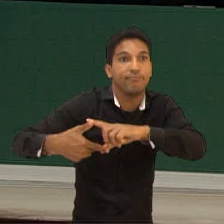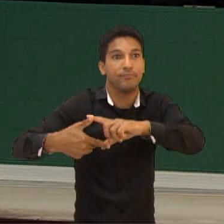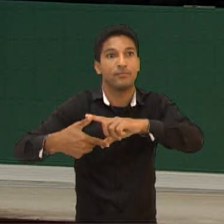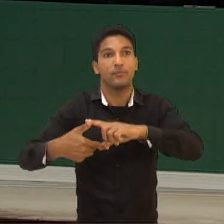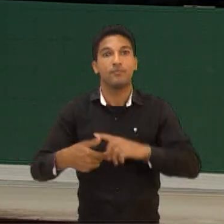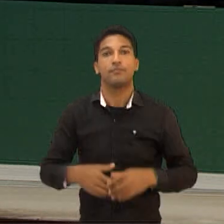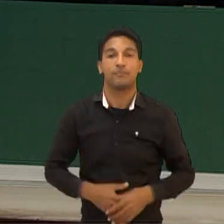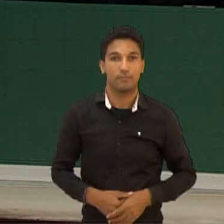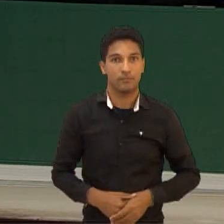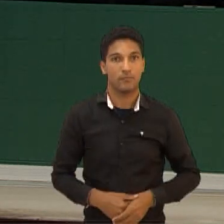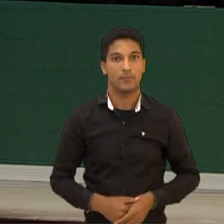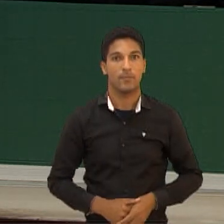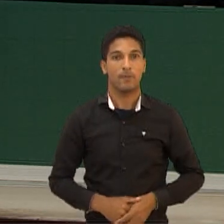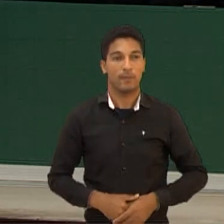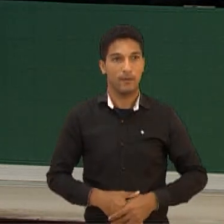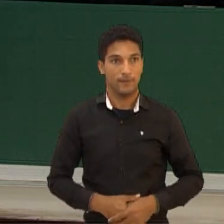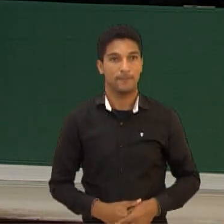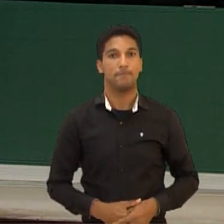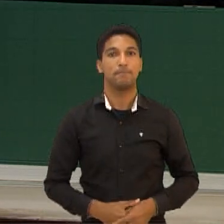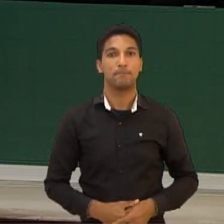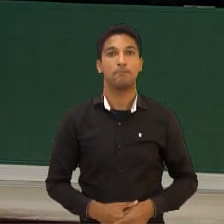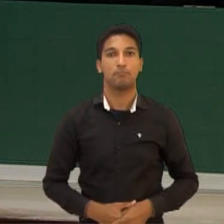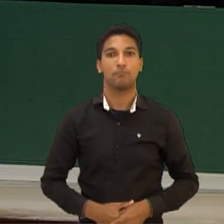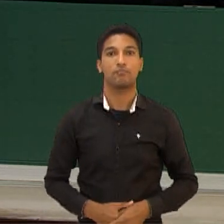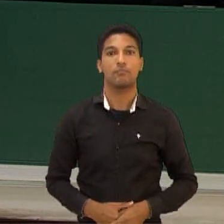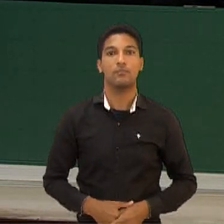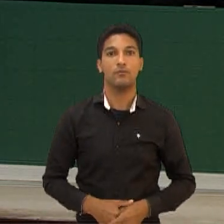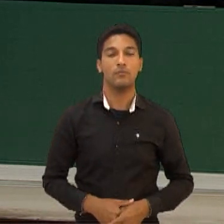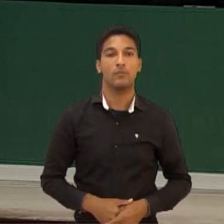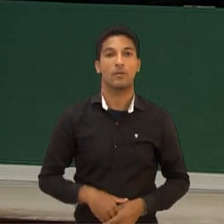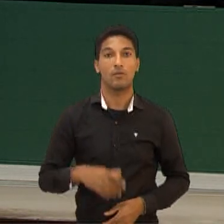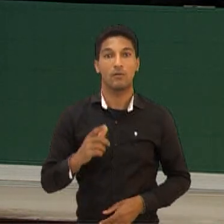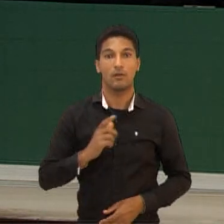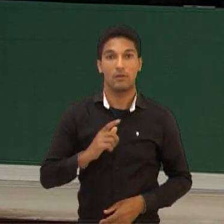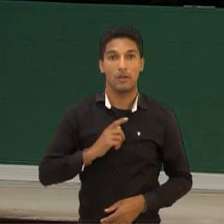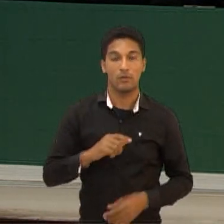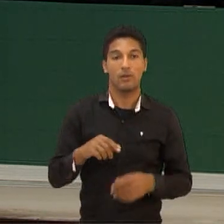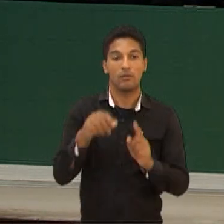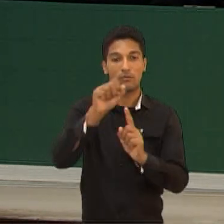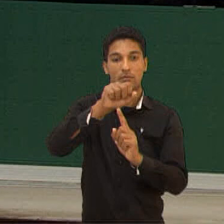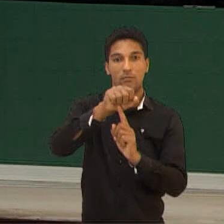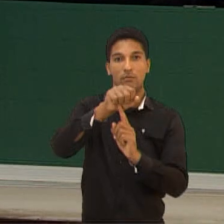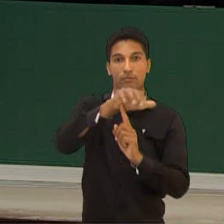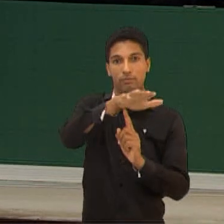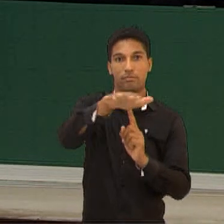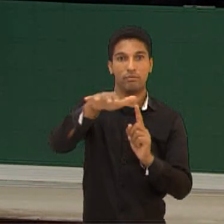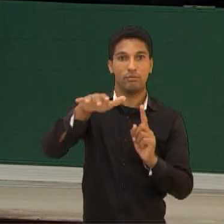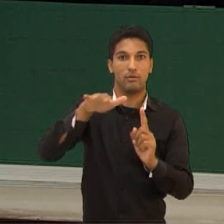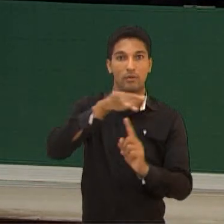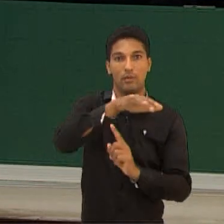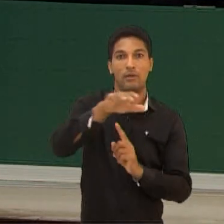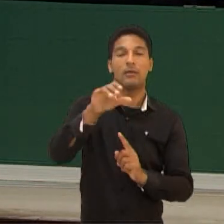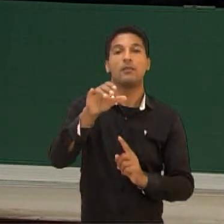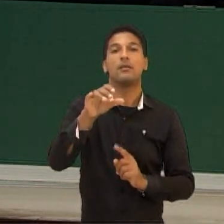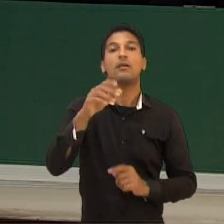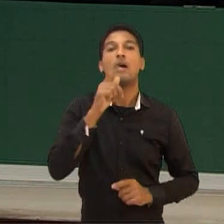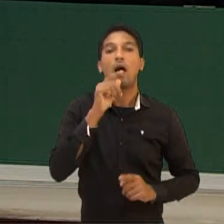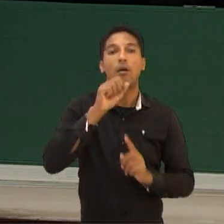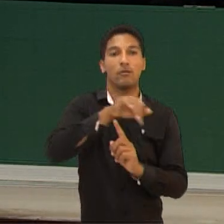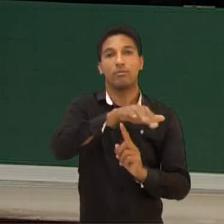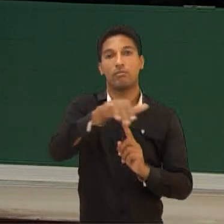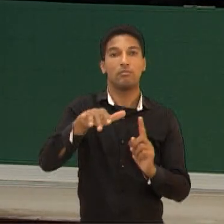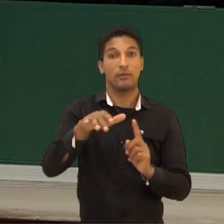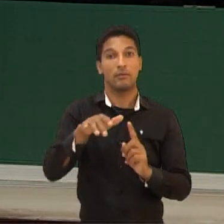seca, né, que favorecem a produção agrícola. Então eu tenho irrigação natural, gratuita, e